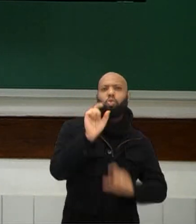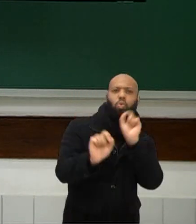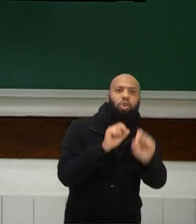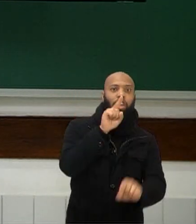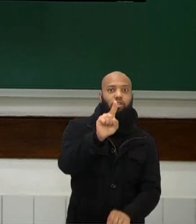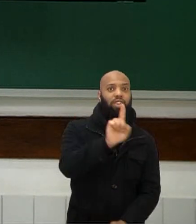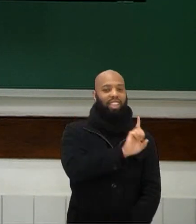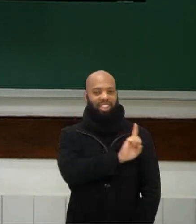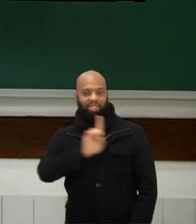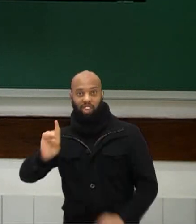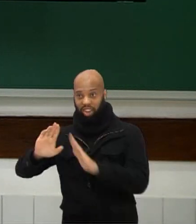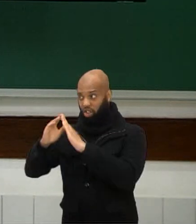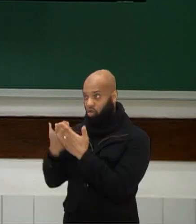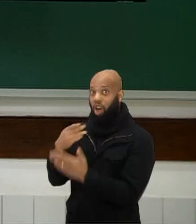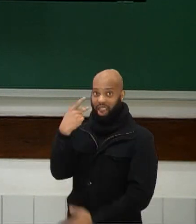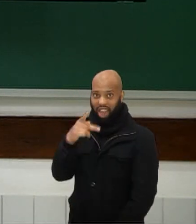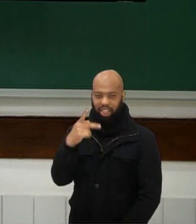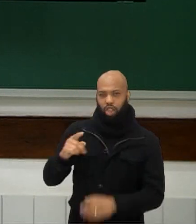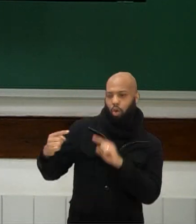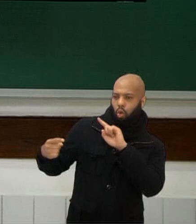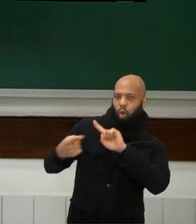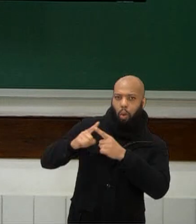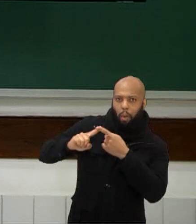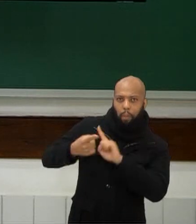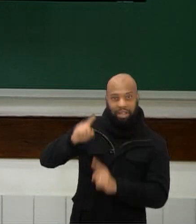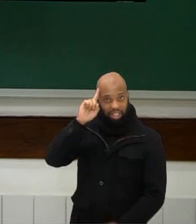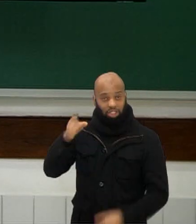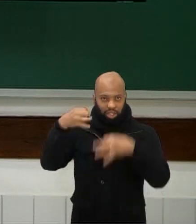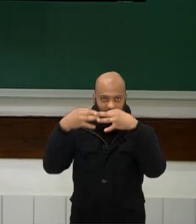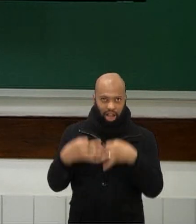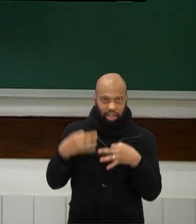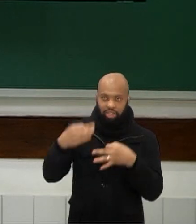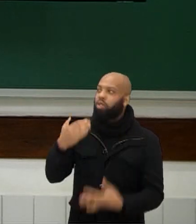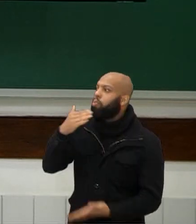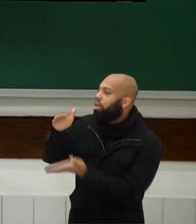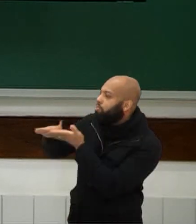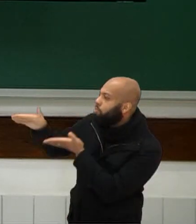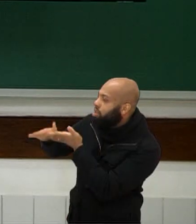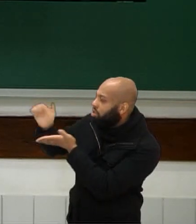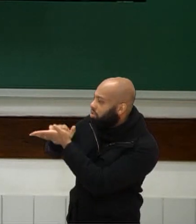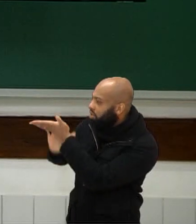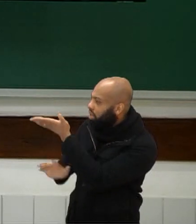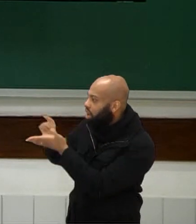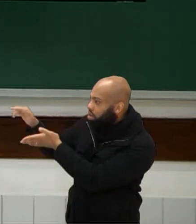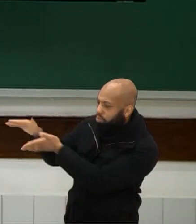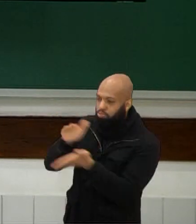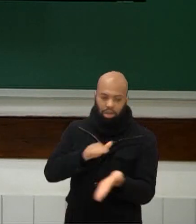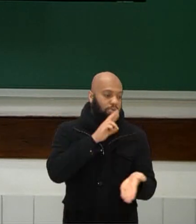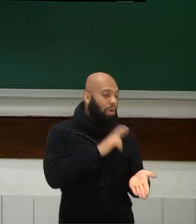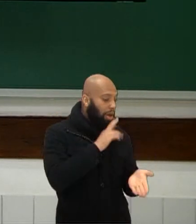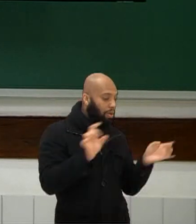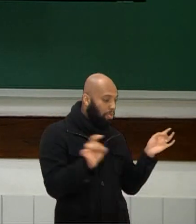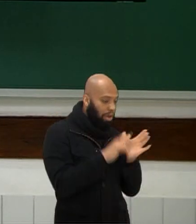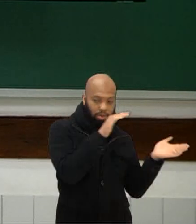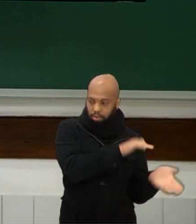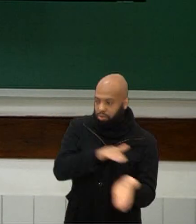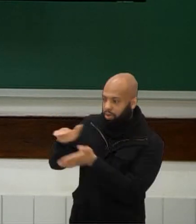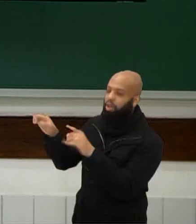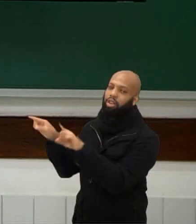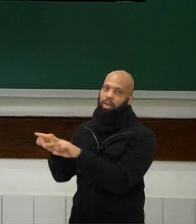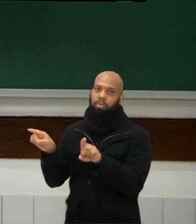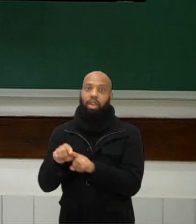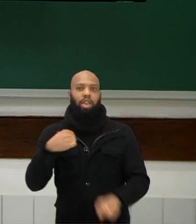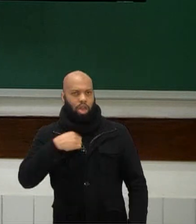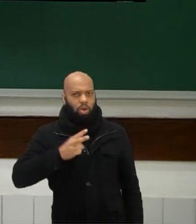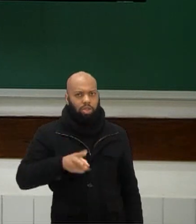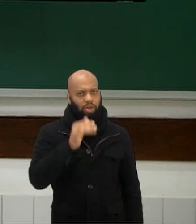fazer. Entre em contato com a sua escola para que você veja quais são as atividades que tem ali para serem feitas. E eu sempre gosto